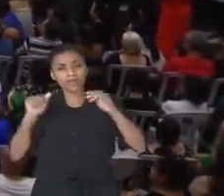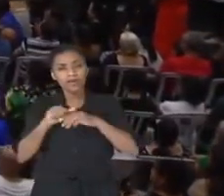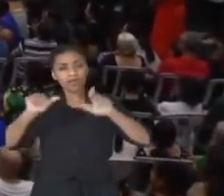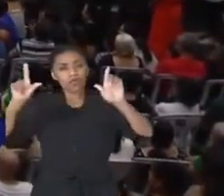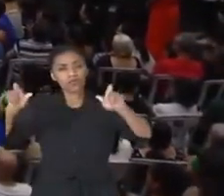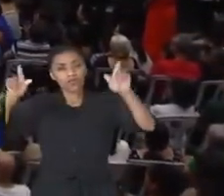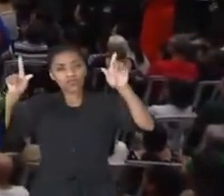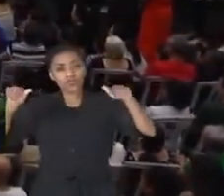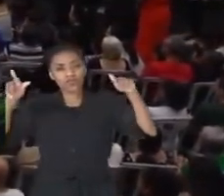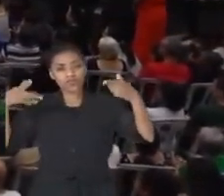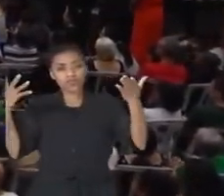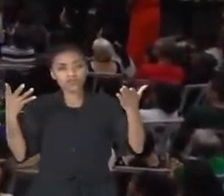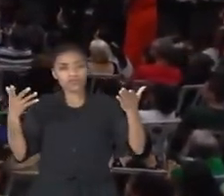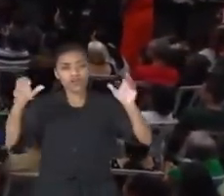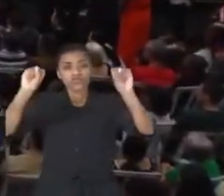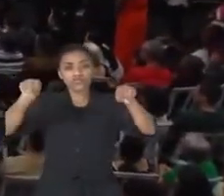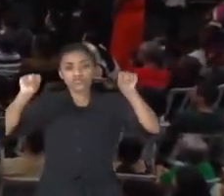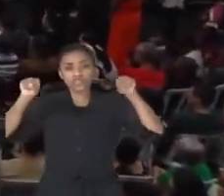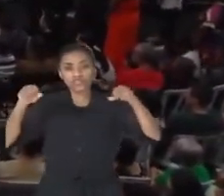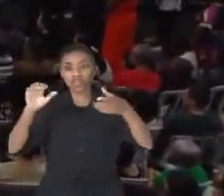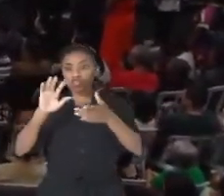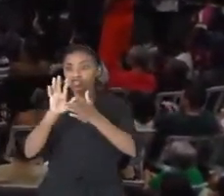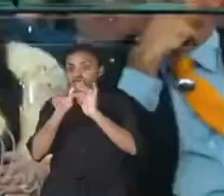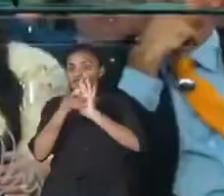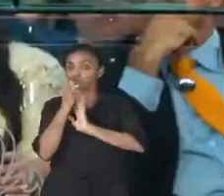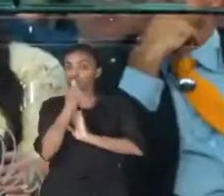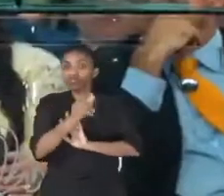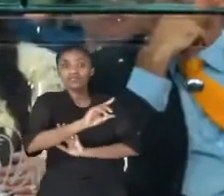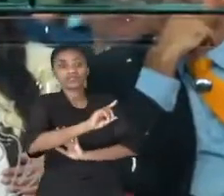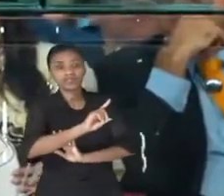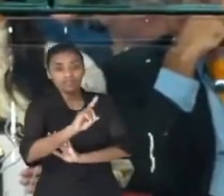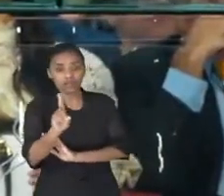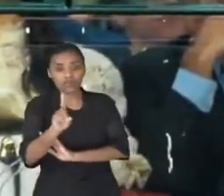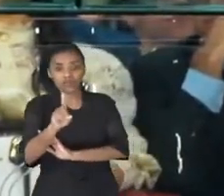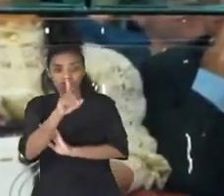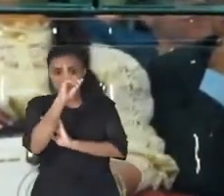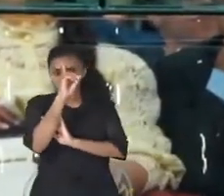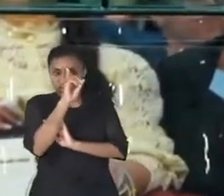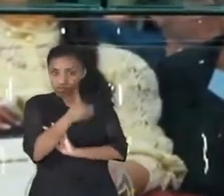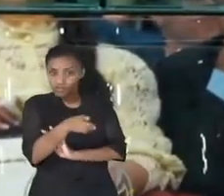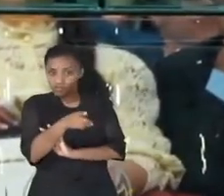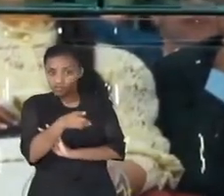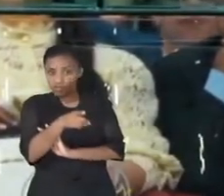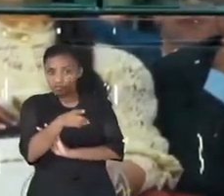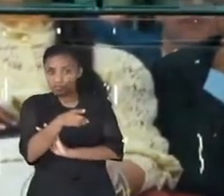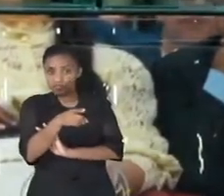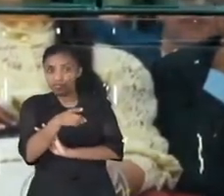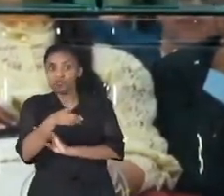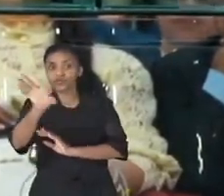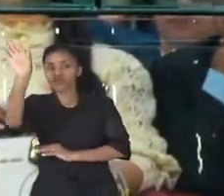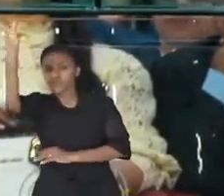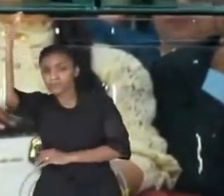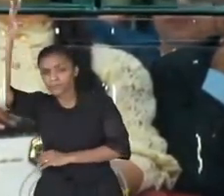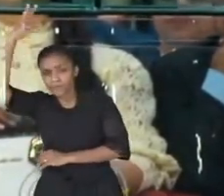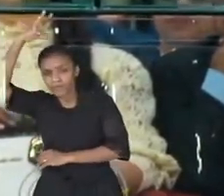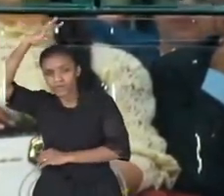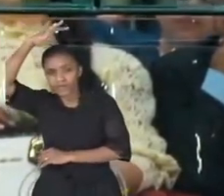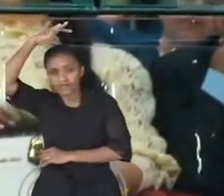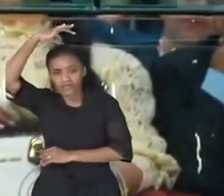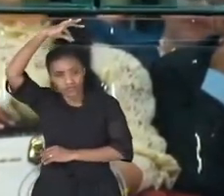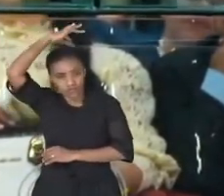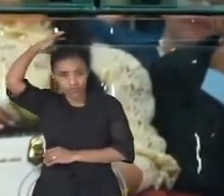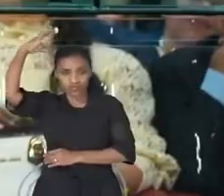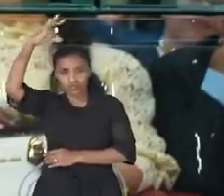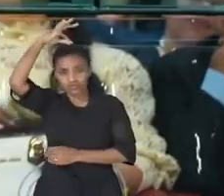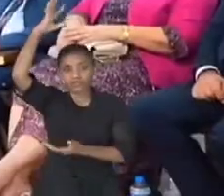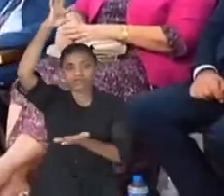querubim, um serafim. E Jesus dizendo: não, eu vos enviarei o Espírito da